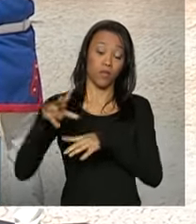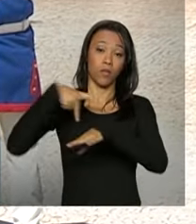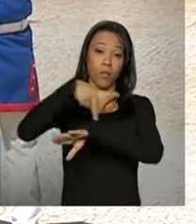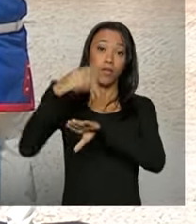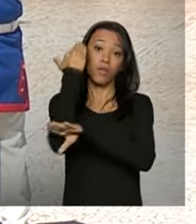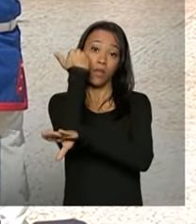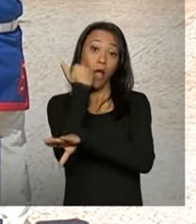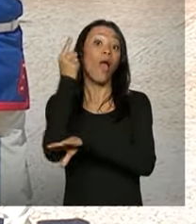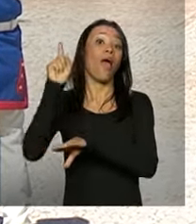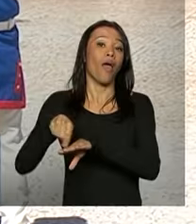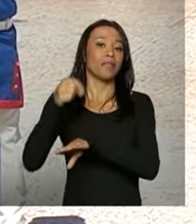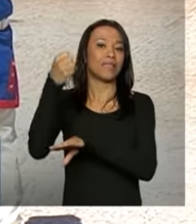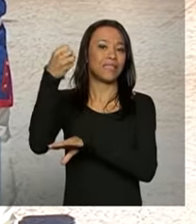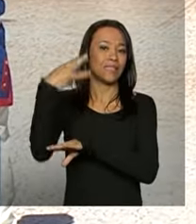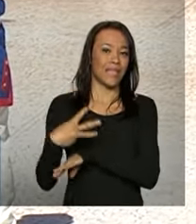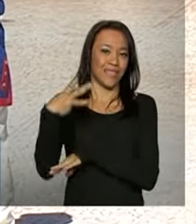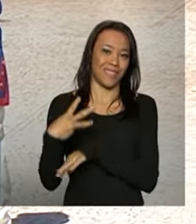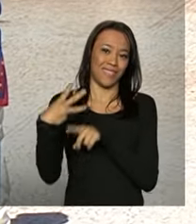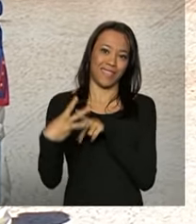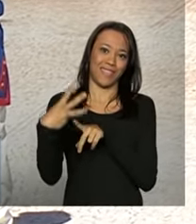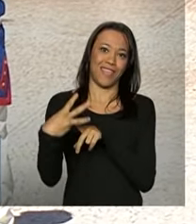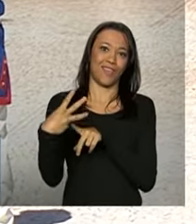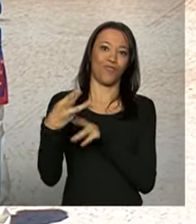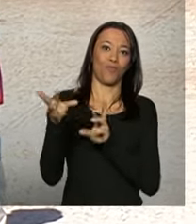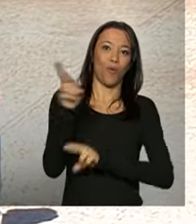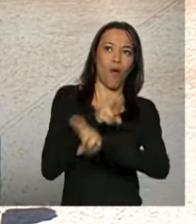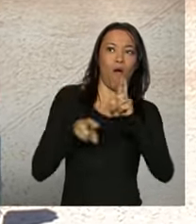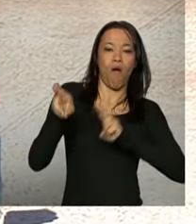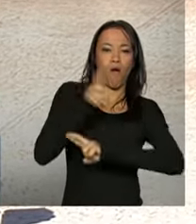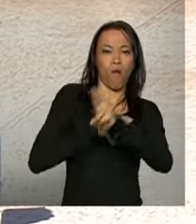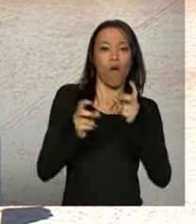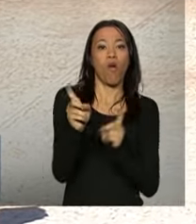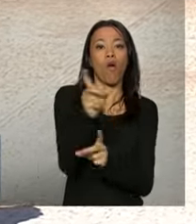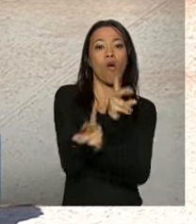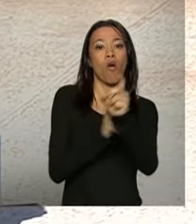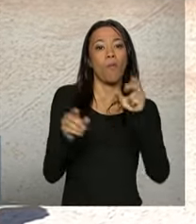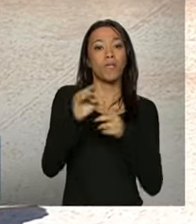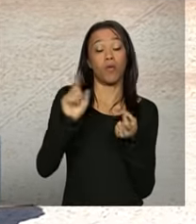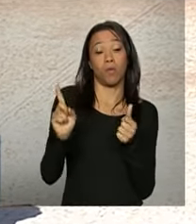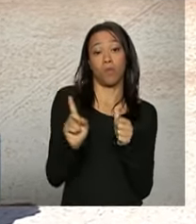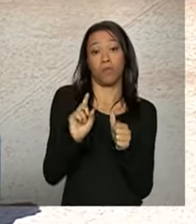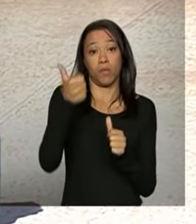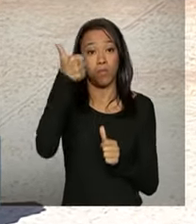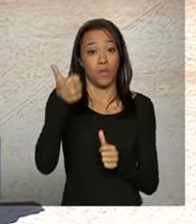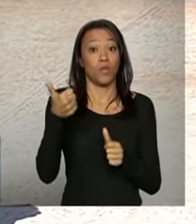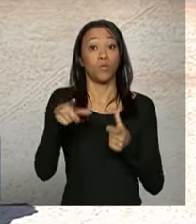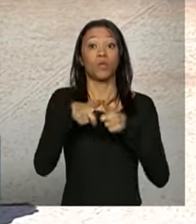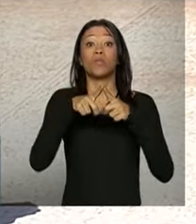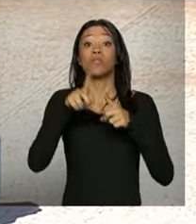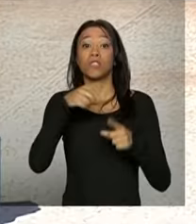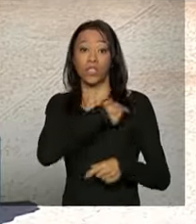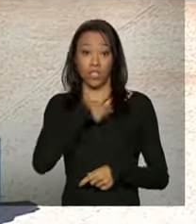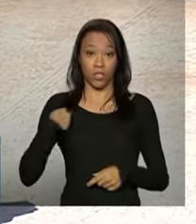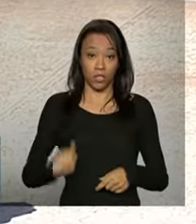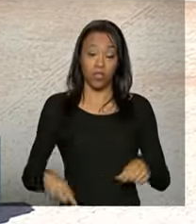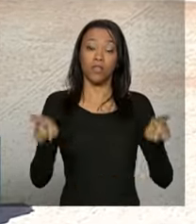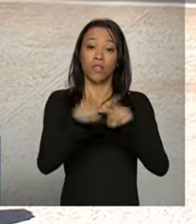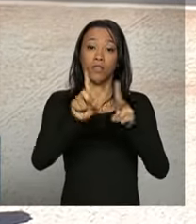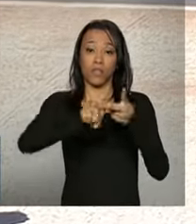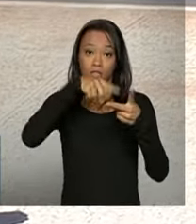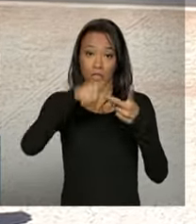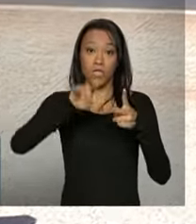como terceiro maior parceiro comercial do Brasil na Ásia, depois da China e do Japão, e o sétimo no mundo.